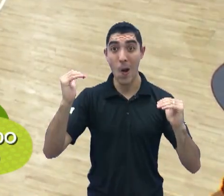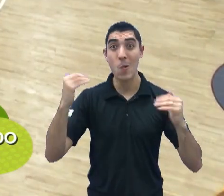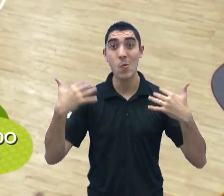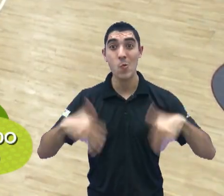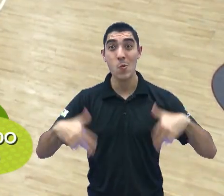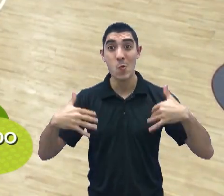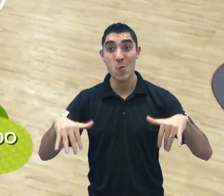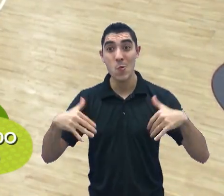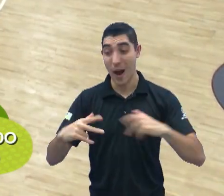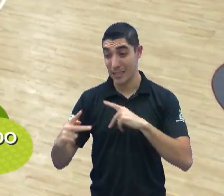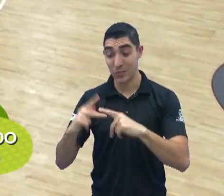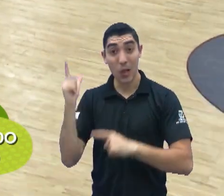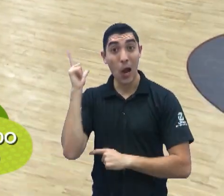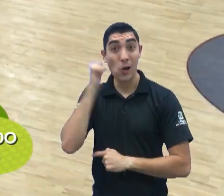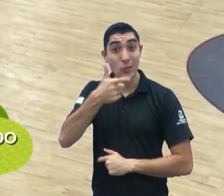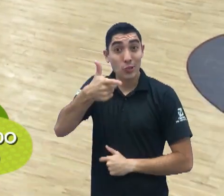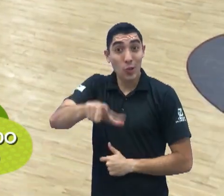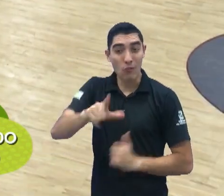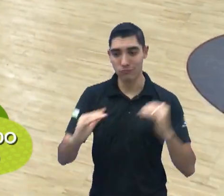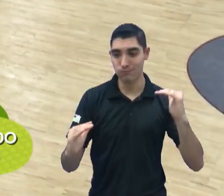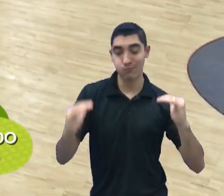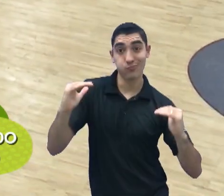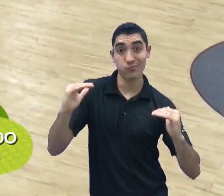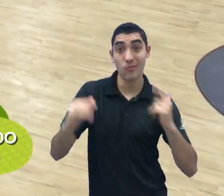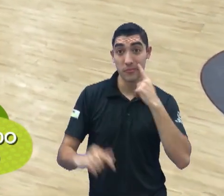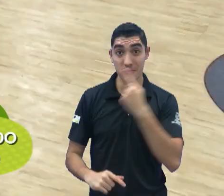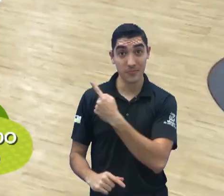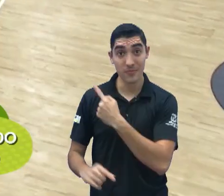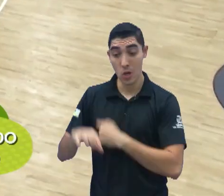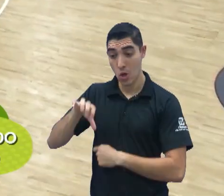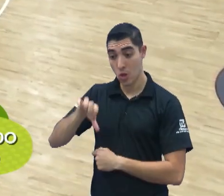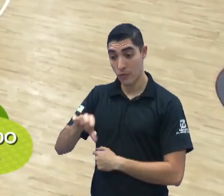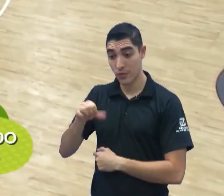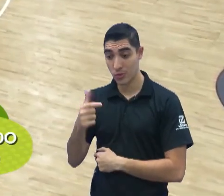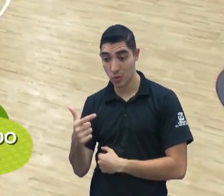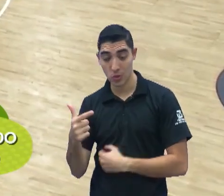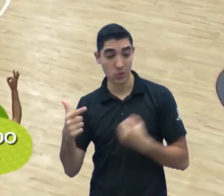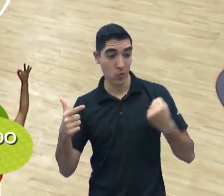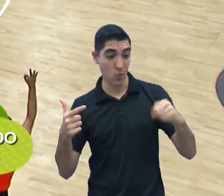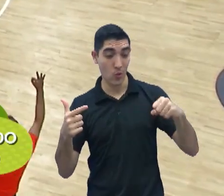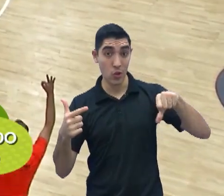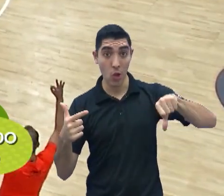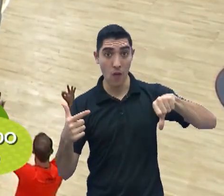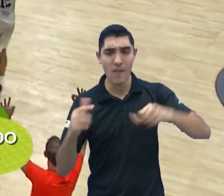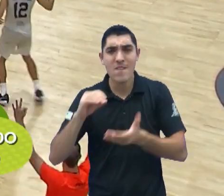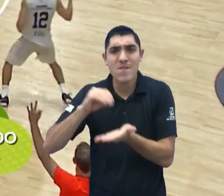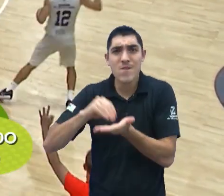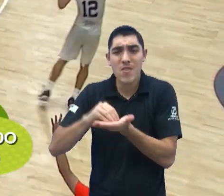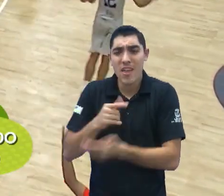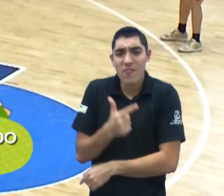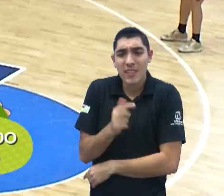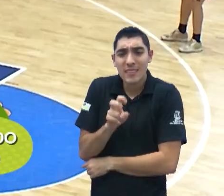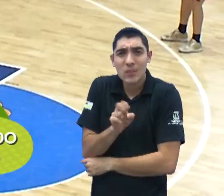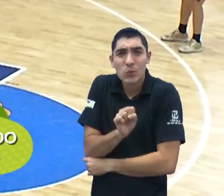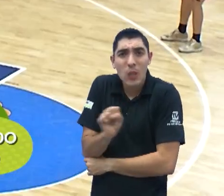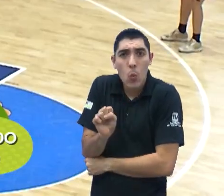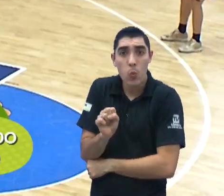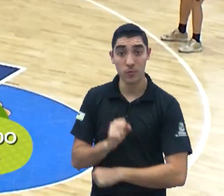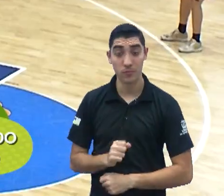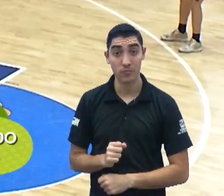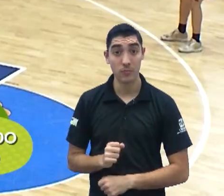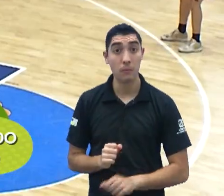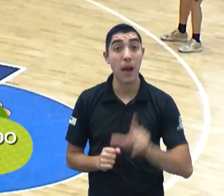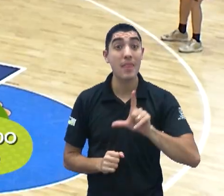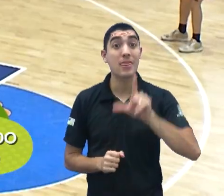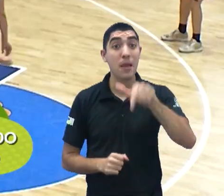José voltou a assumir a frente do placar, 92-89 a 25 segundos do fim. Mas na